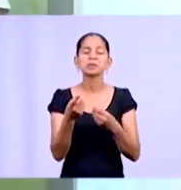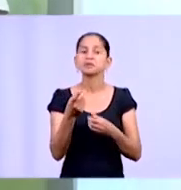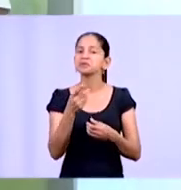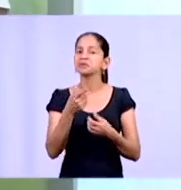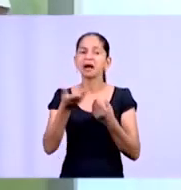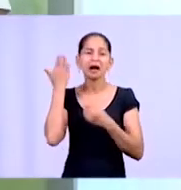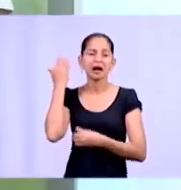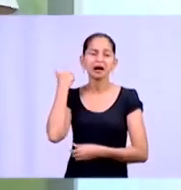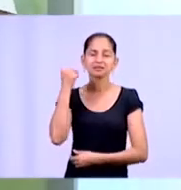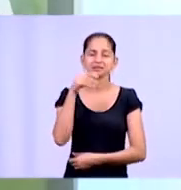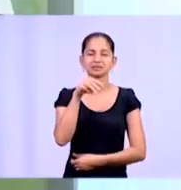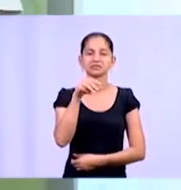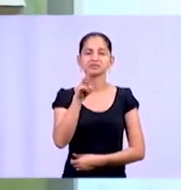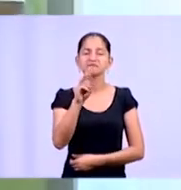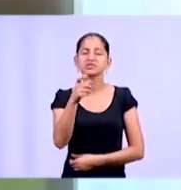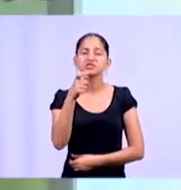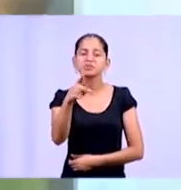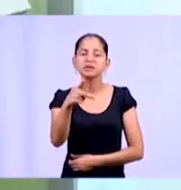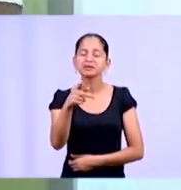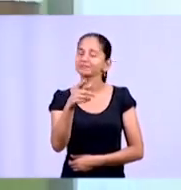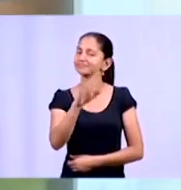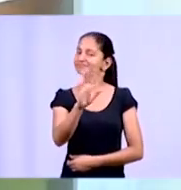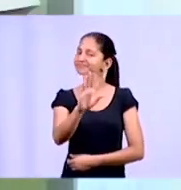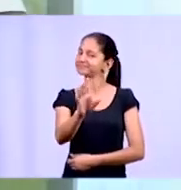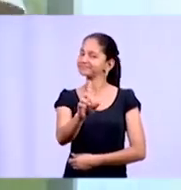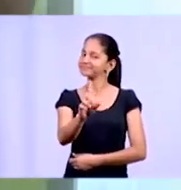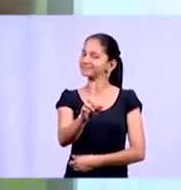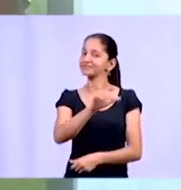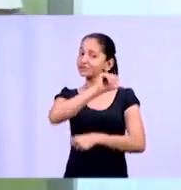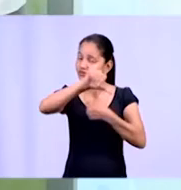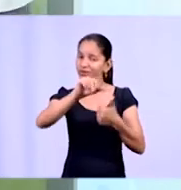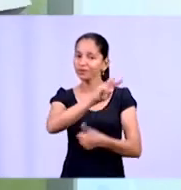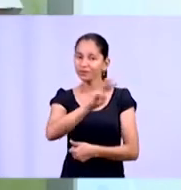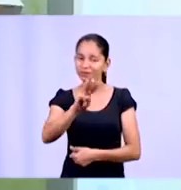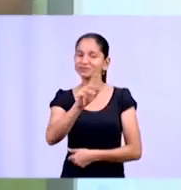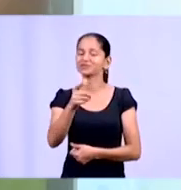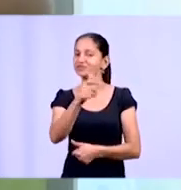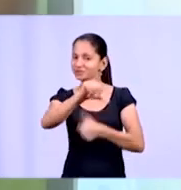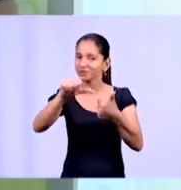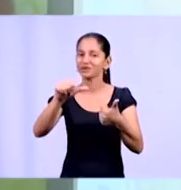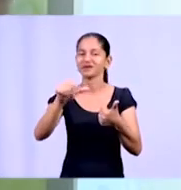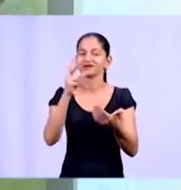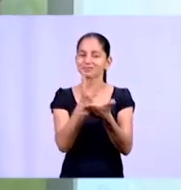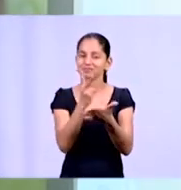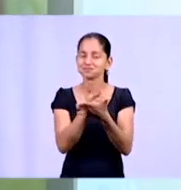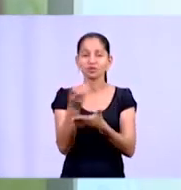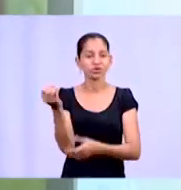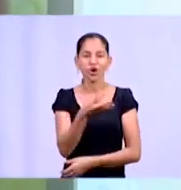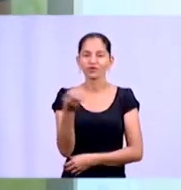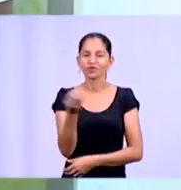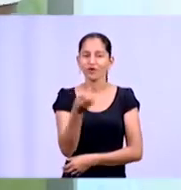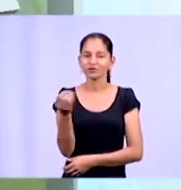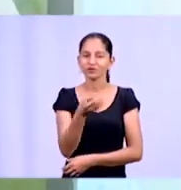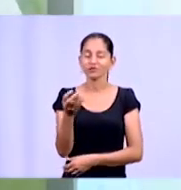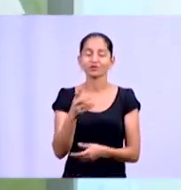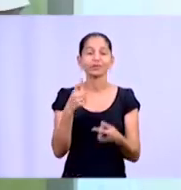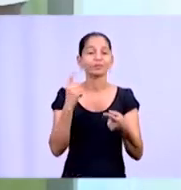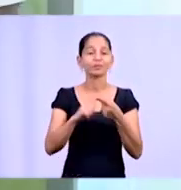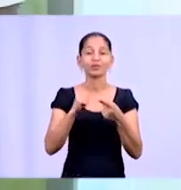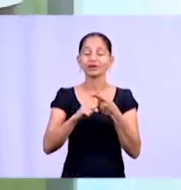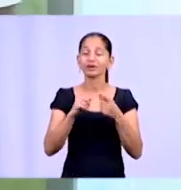hora de se atualizar, hein? Está na hora de você pegar o caderninho, tentar estudar mais para sempre se atualizar, porque o